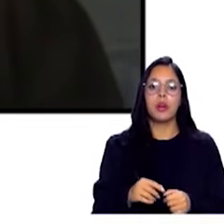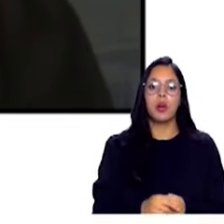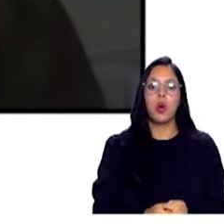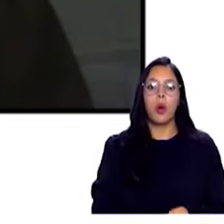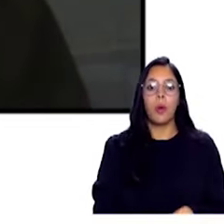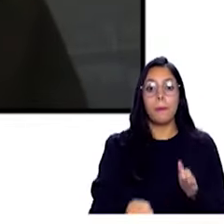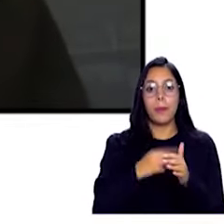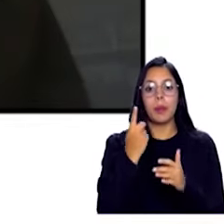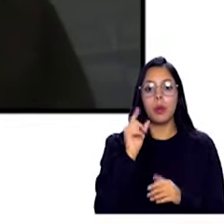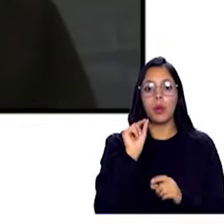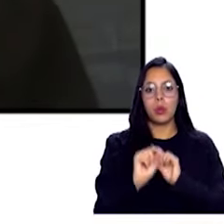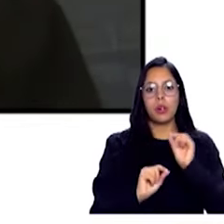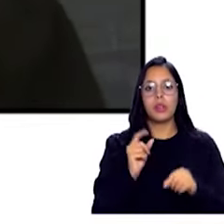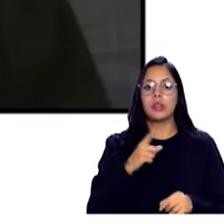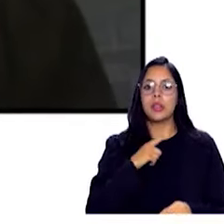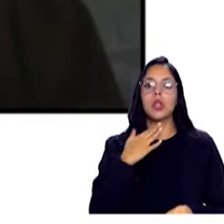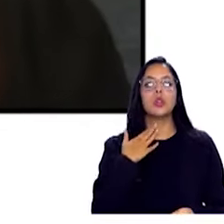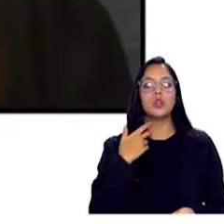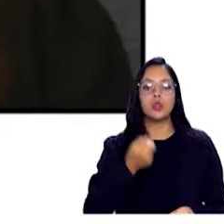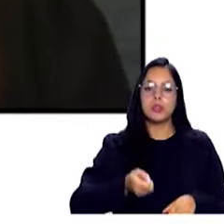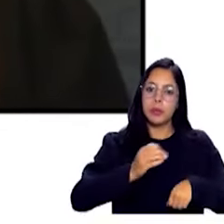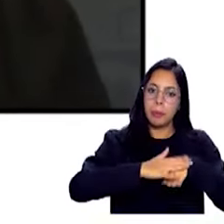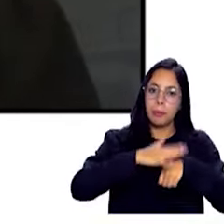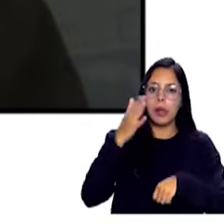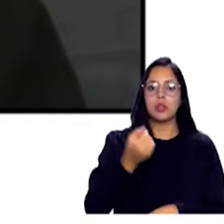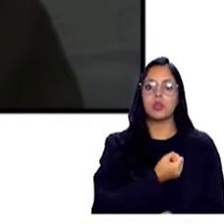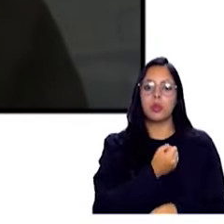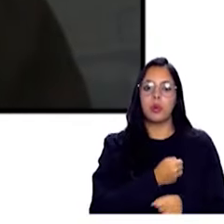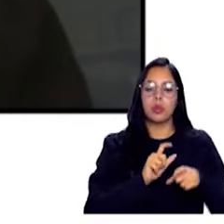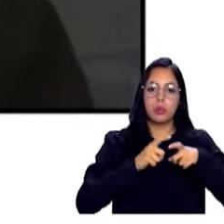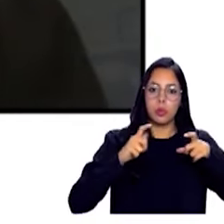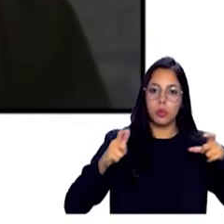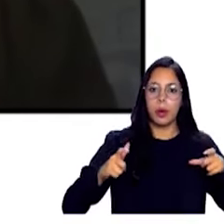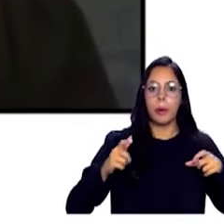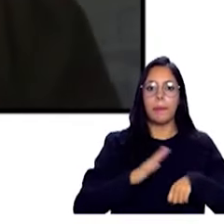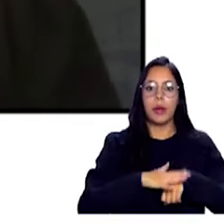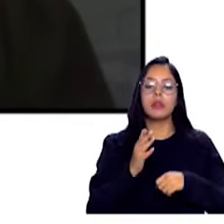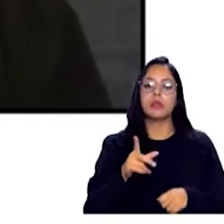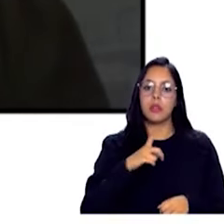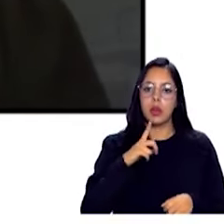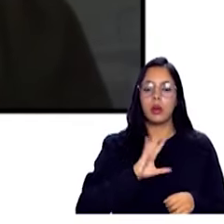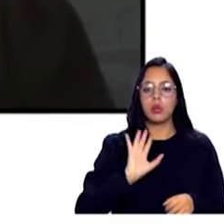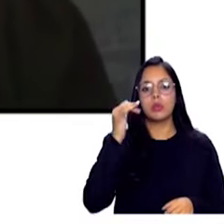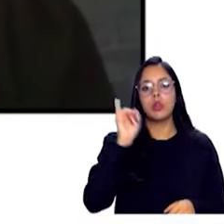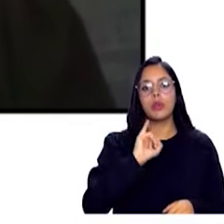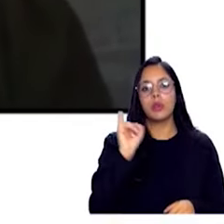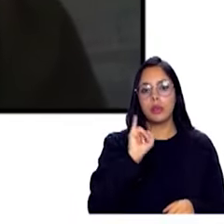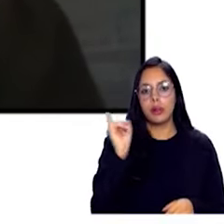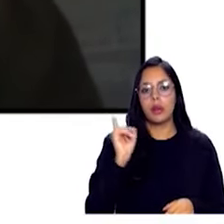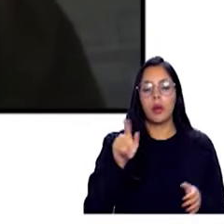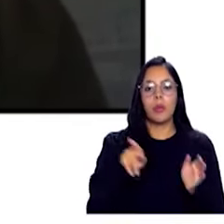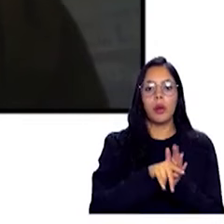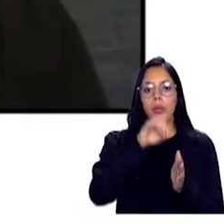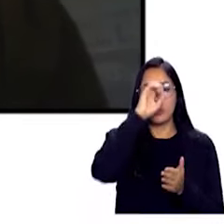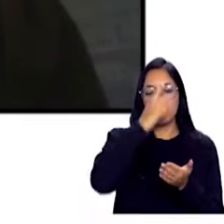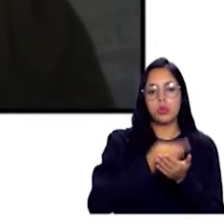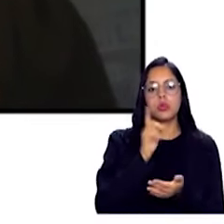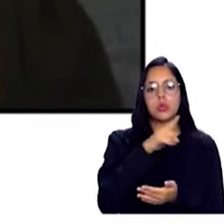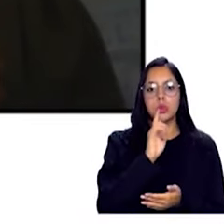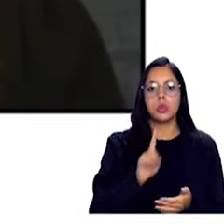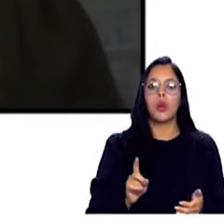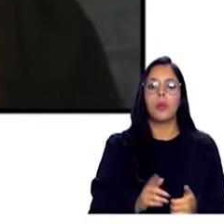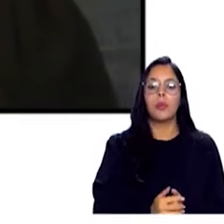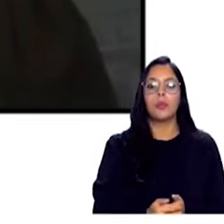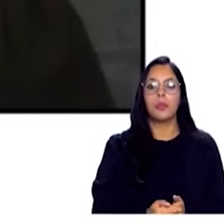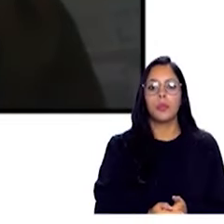óbvia aumentar o número de Juízes né que foi o que se fez na corte de cassação italiana e como se comentou também nos painéis que que que